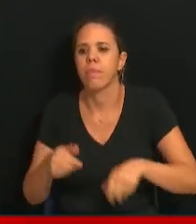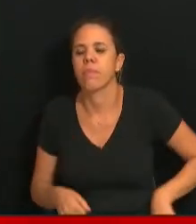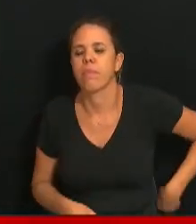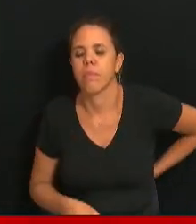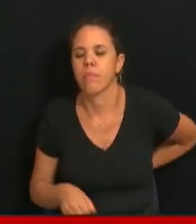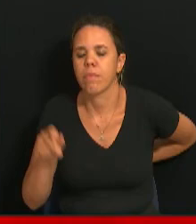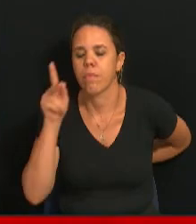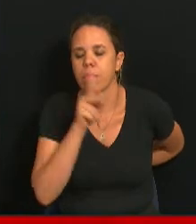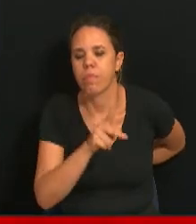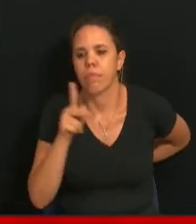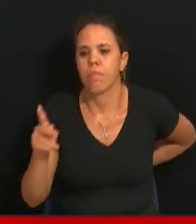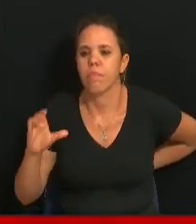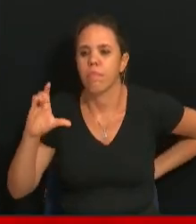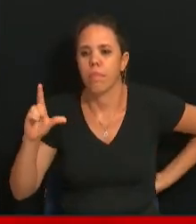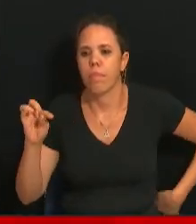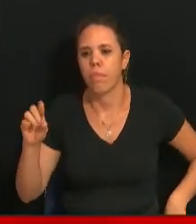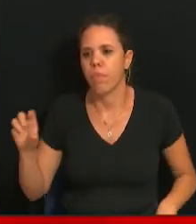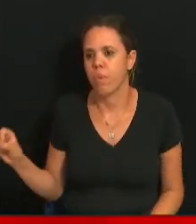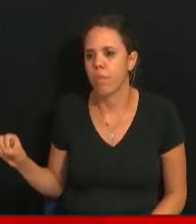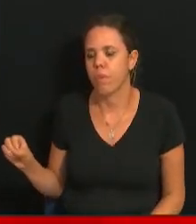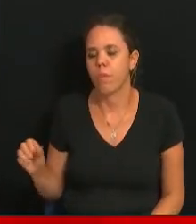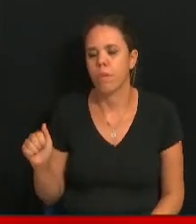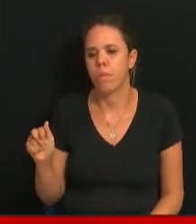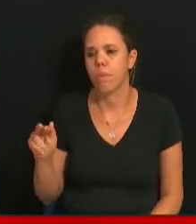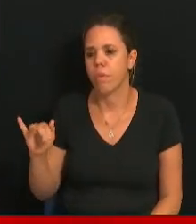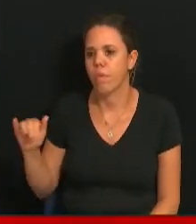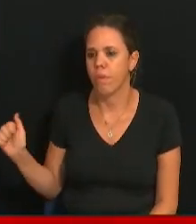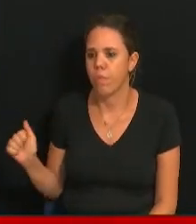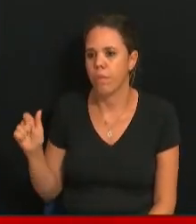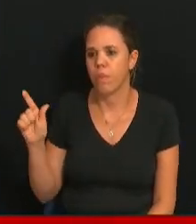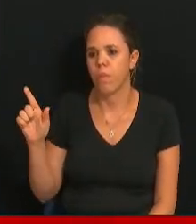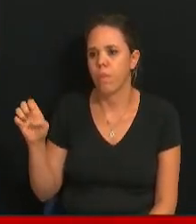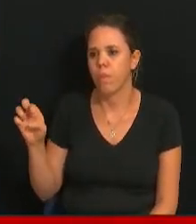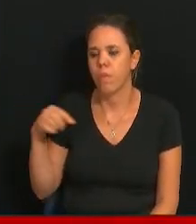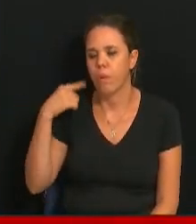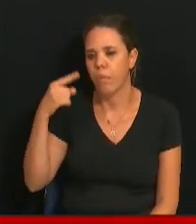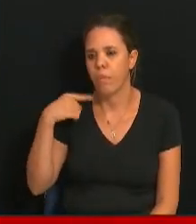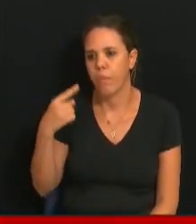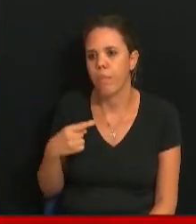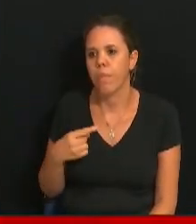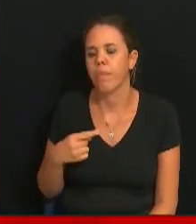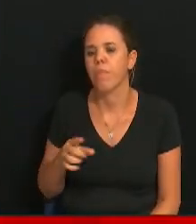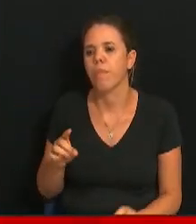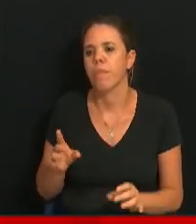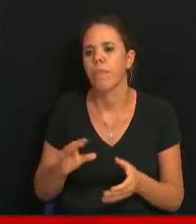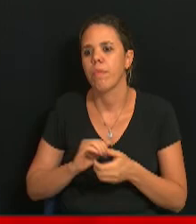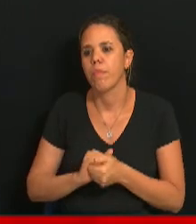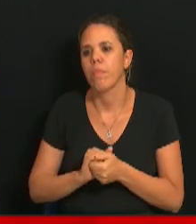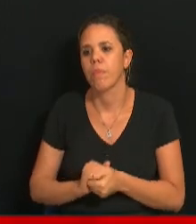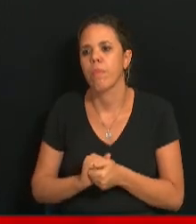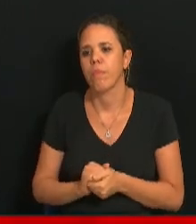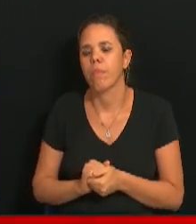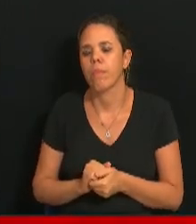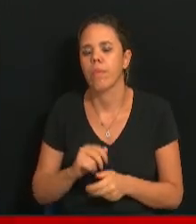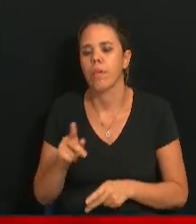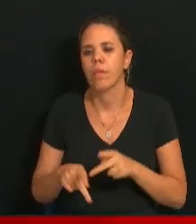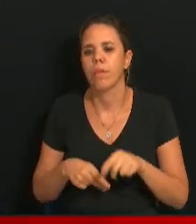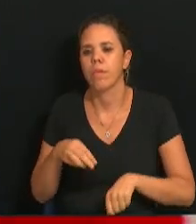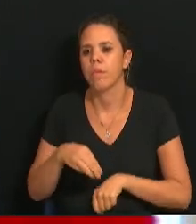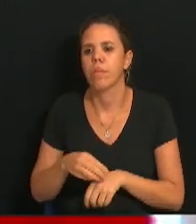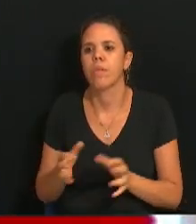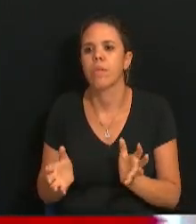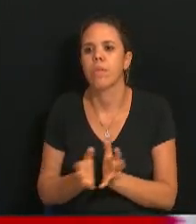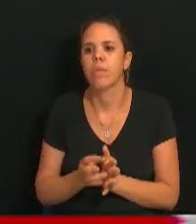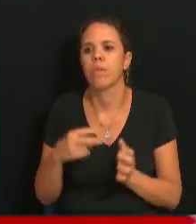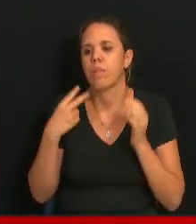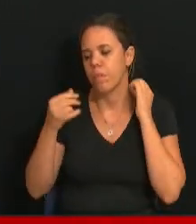professor Cláudio, a André Centurião, o doutor Alexandre, e estendemos cumprimentos aos outros membros da comissão, que é o Paulo Búfalo